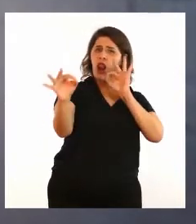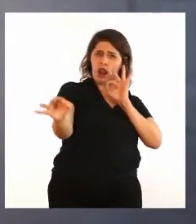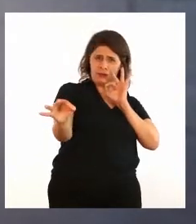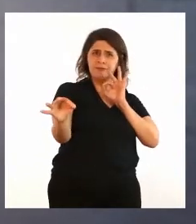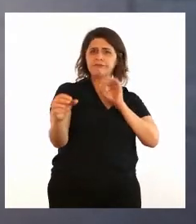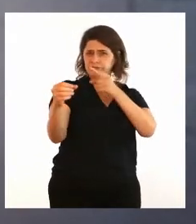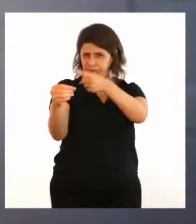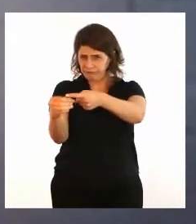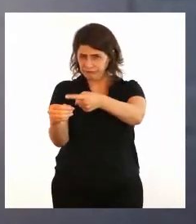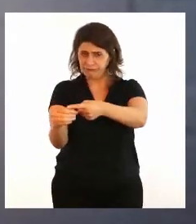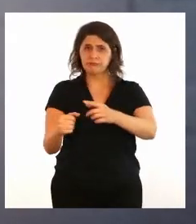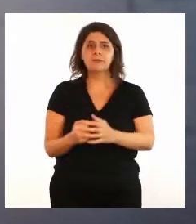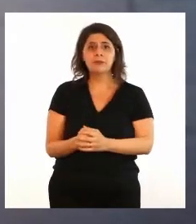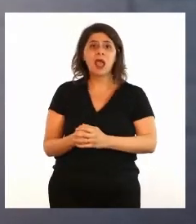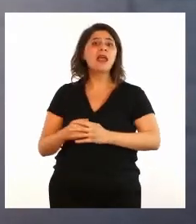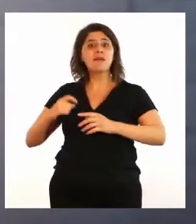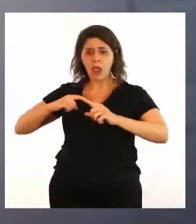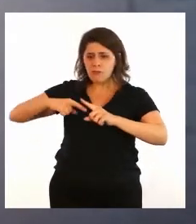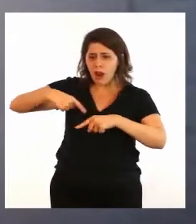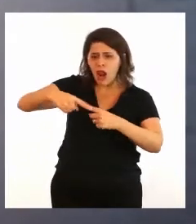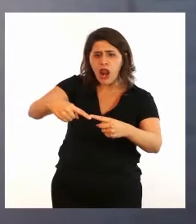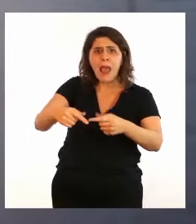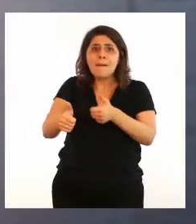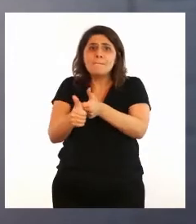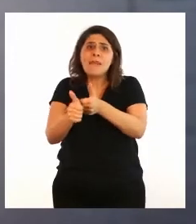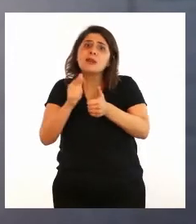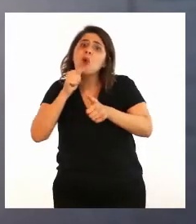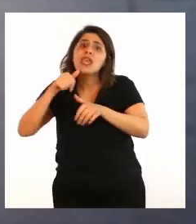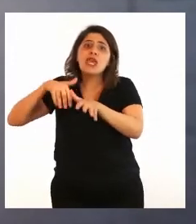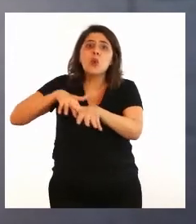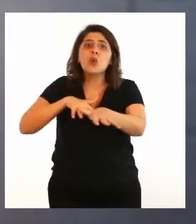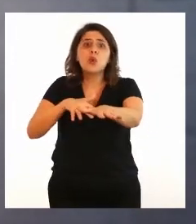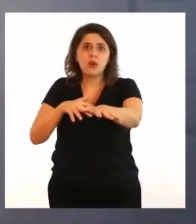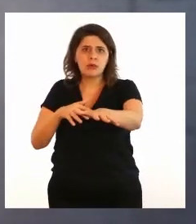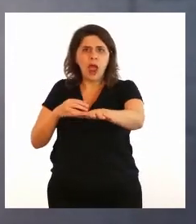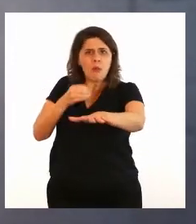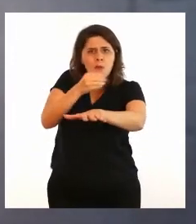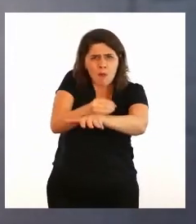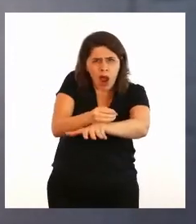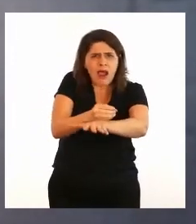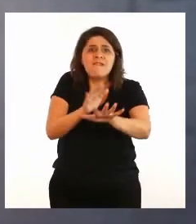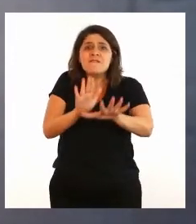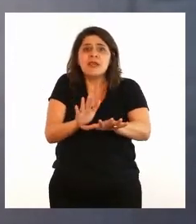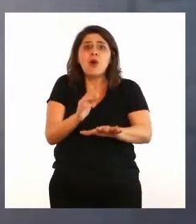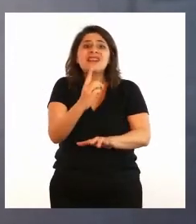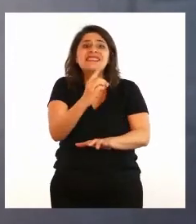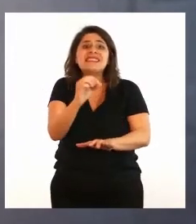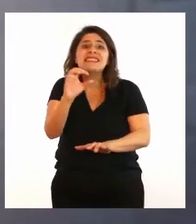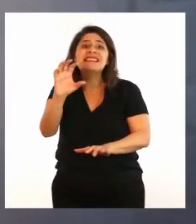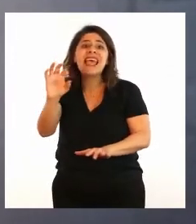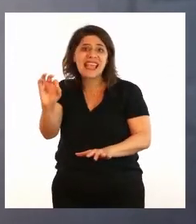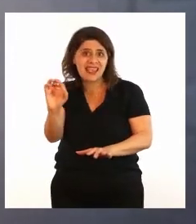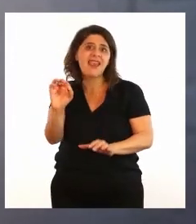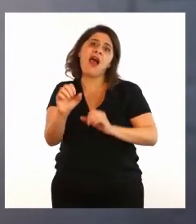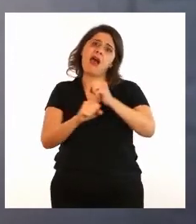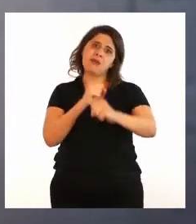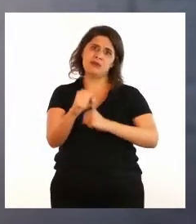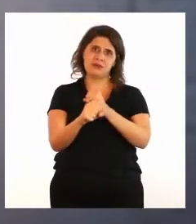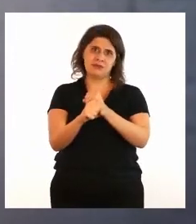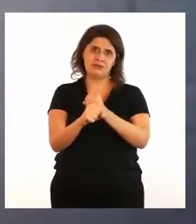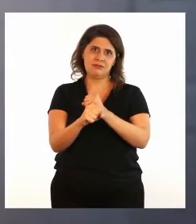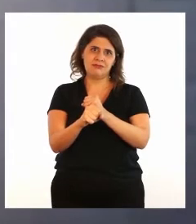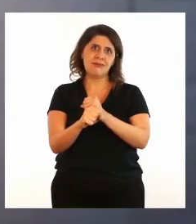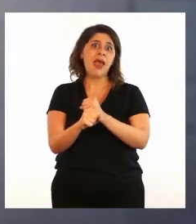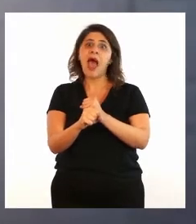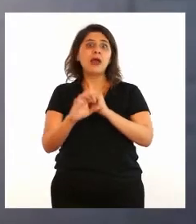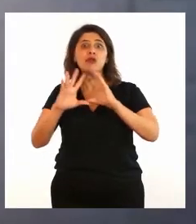desse riacho por mais de 100 anos e se tornou uma espécie de lenda na região. Tanto é que existem